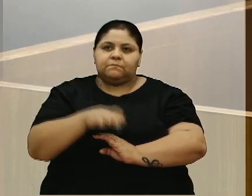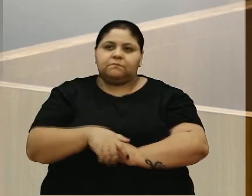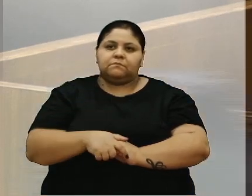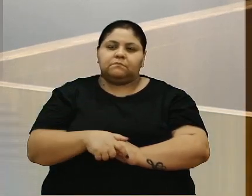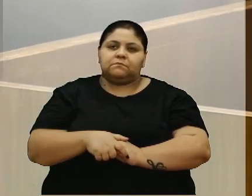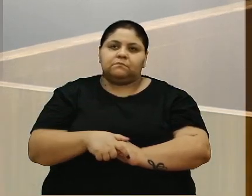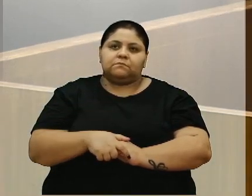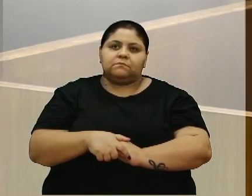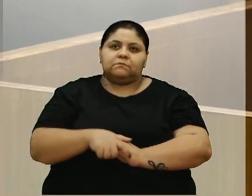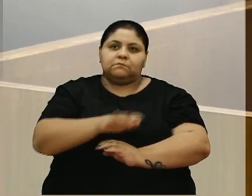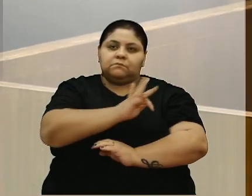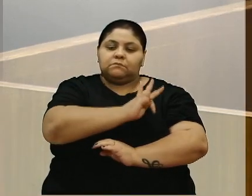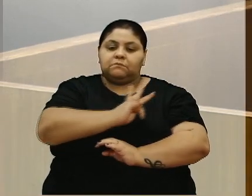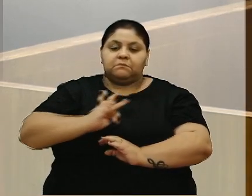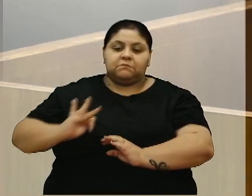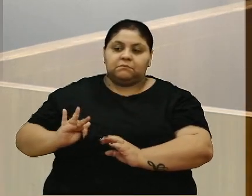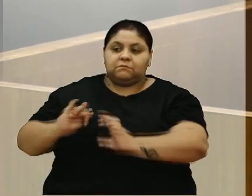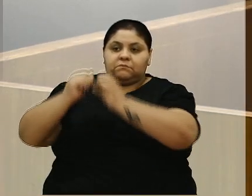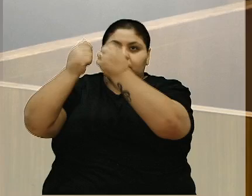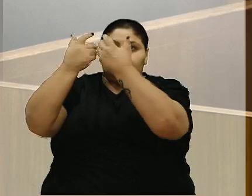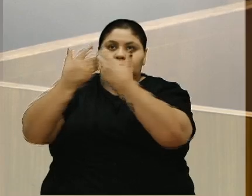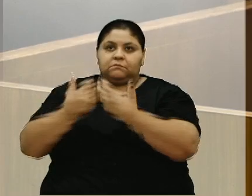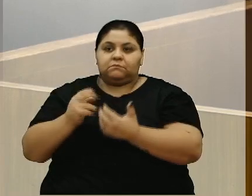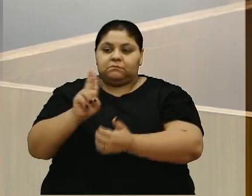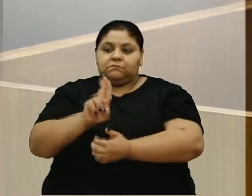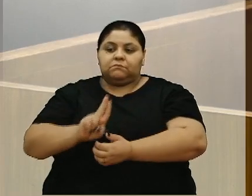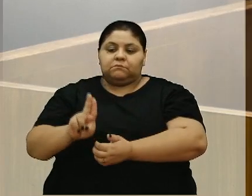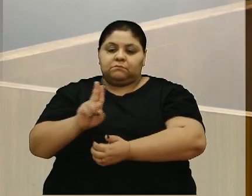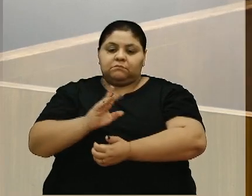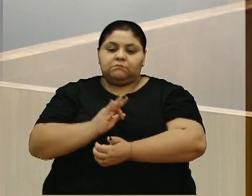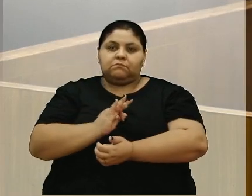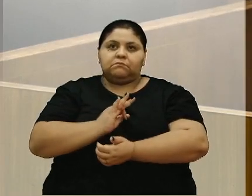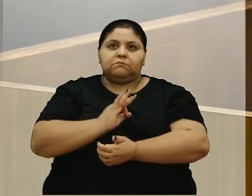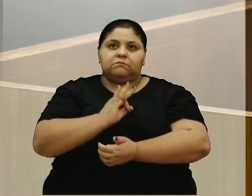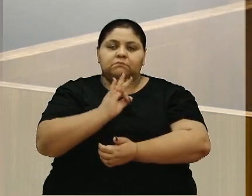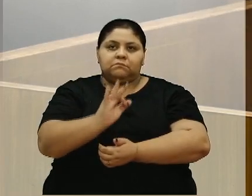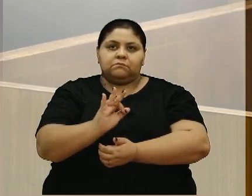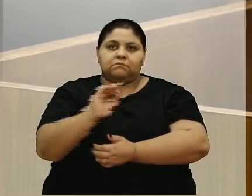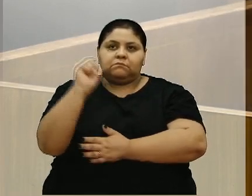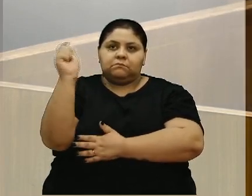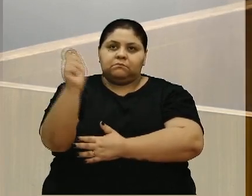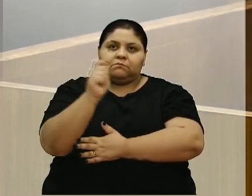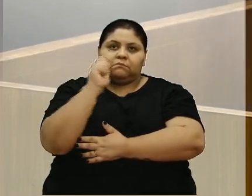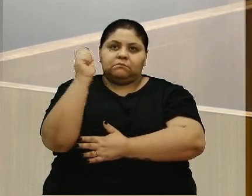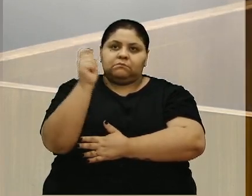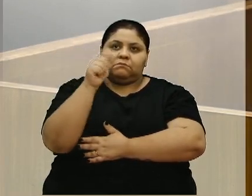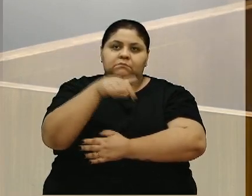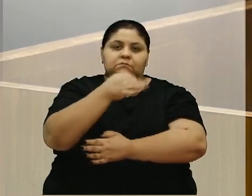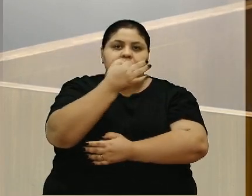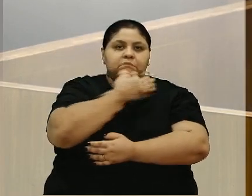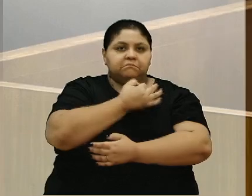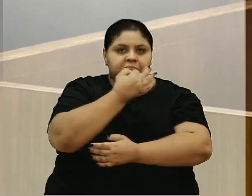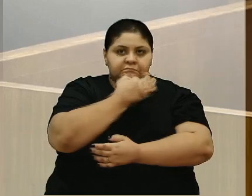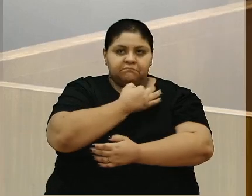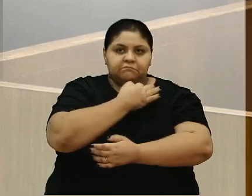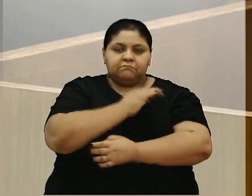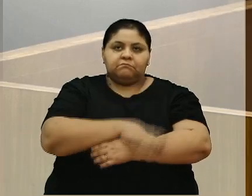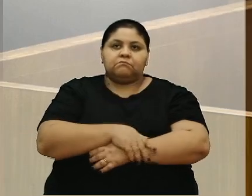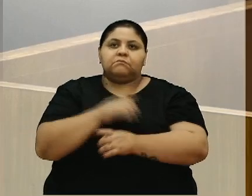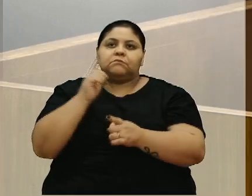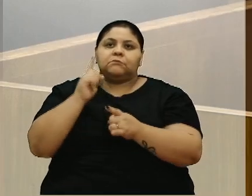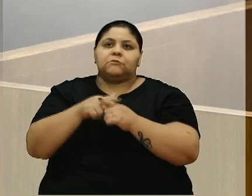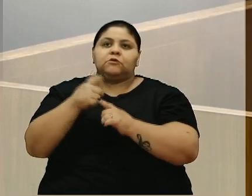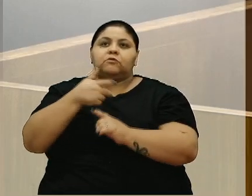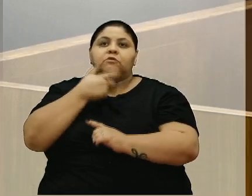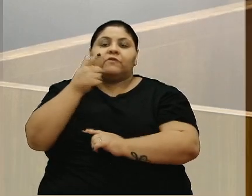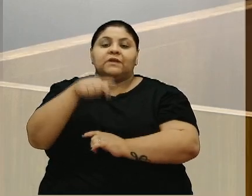em Farroupilha, para tratar sobre a Universidade Federal do Rio Grande do Sul, aqui em Caxias do Sul. E por que eu falo em